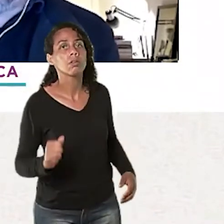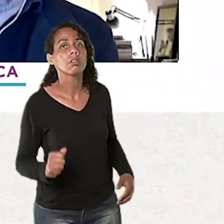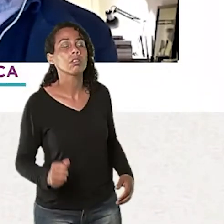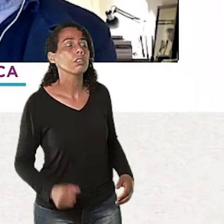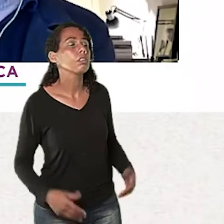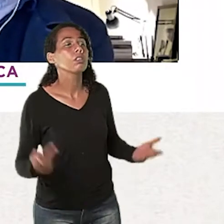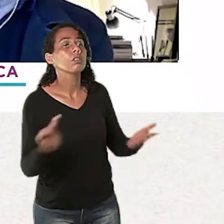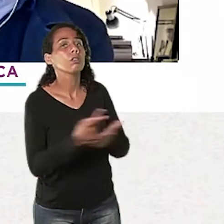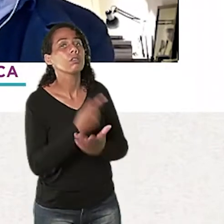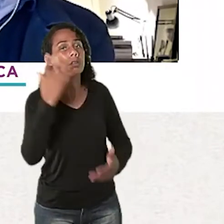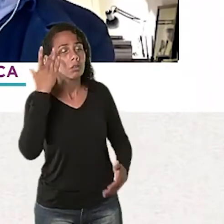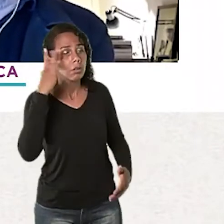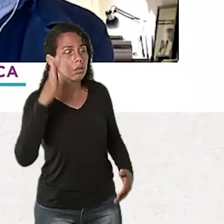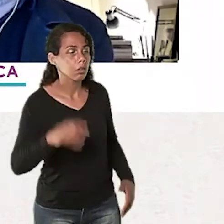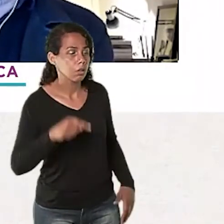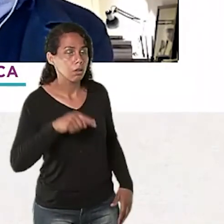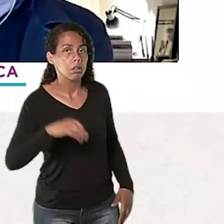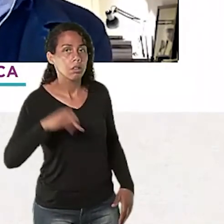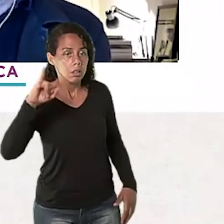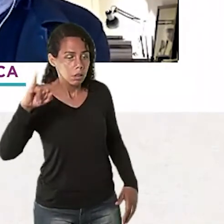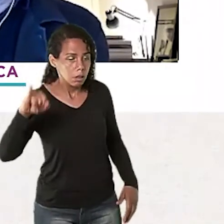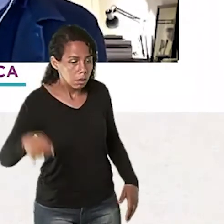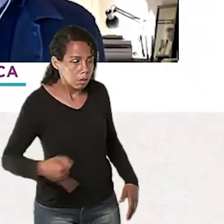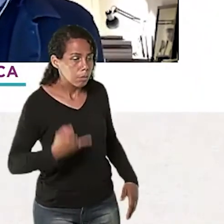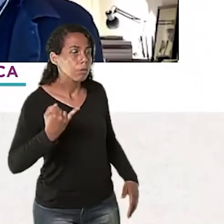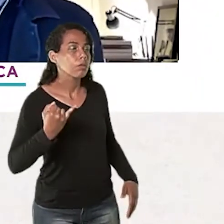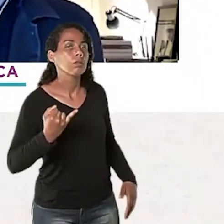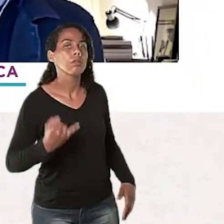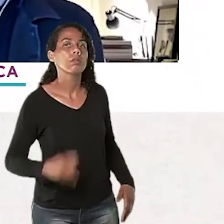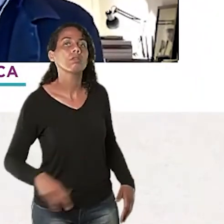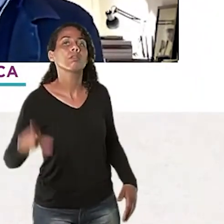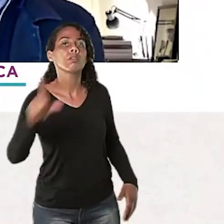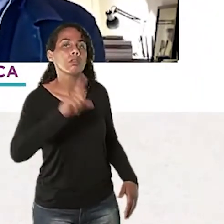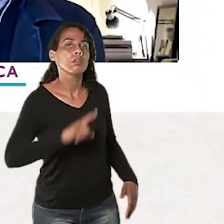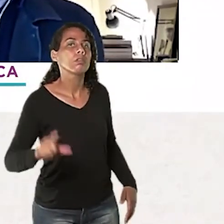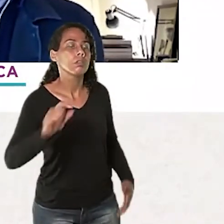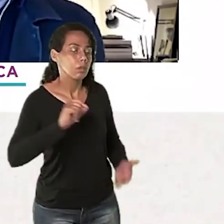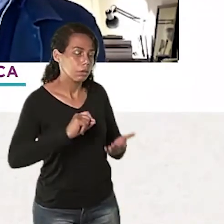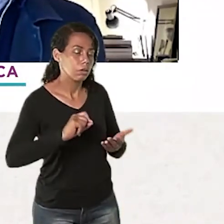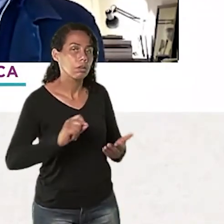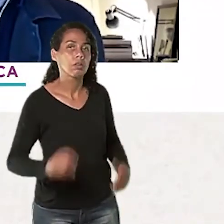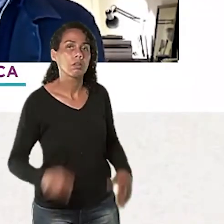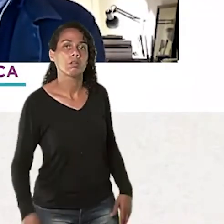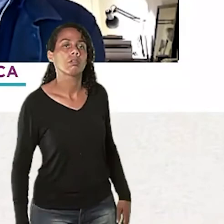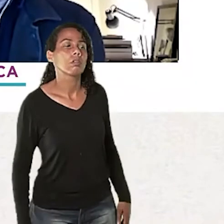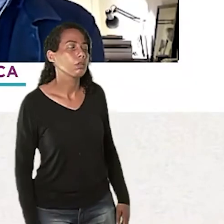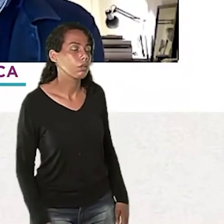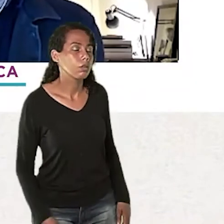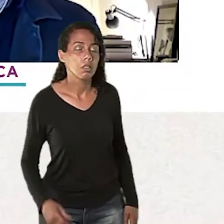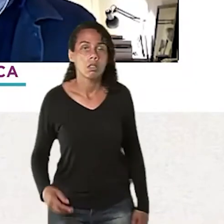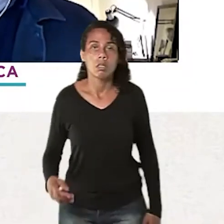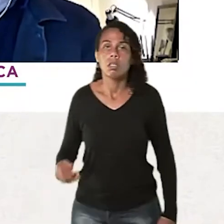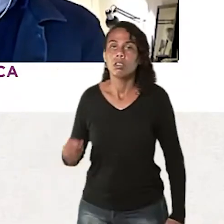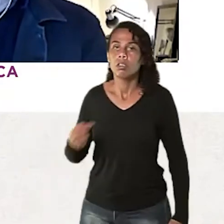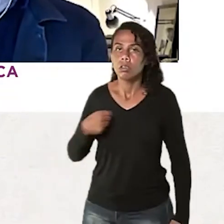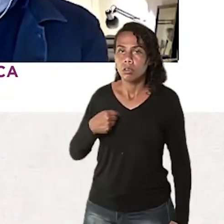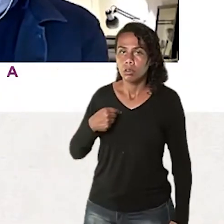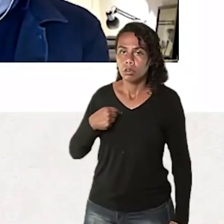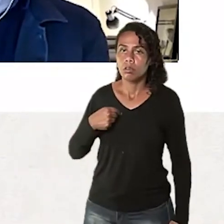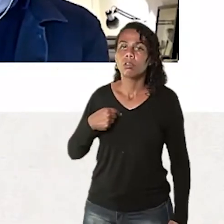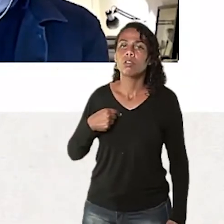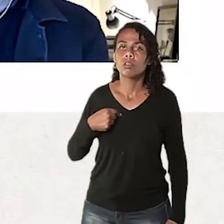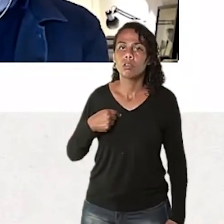diário ele volta para o Brasil, entra na pandemia, e eu já estava achando que estava ficando interessante aquela experiência.